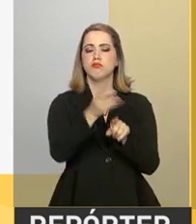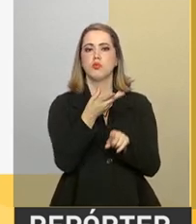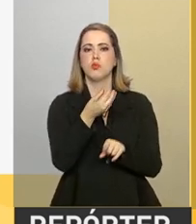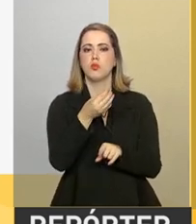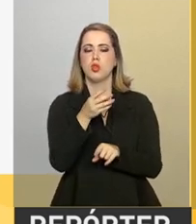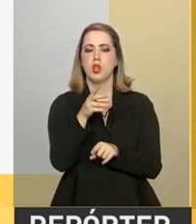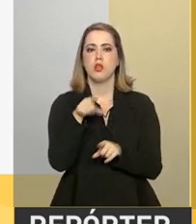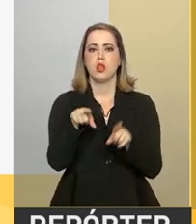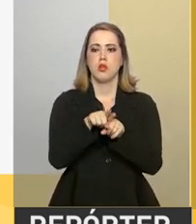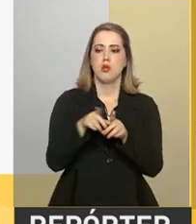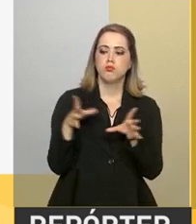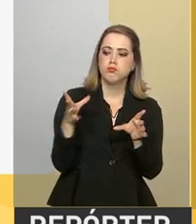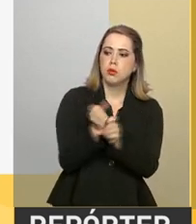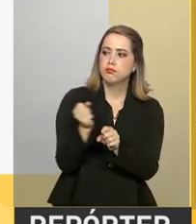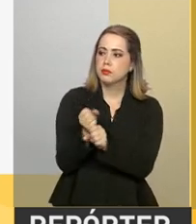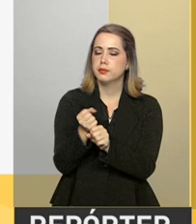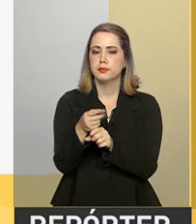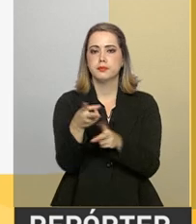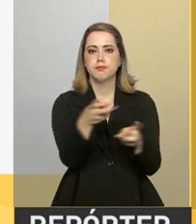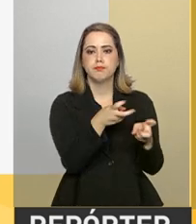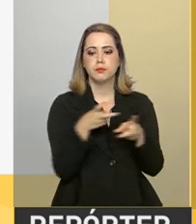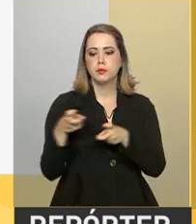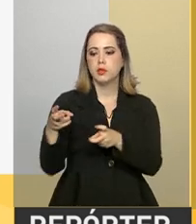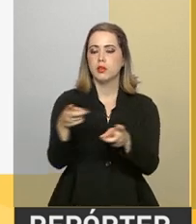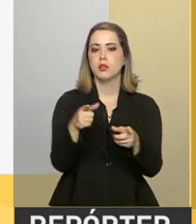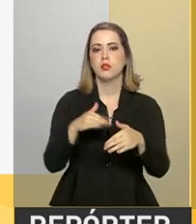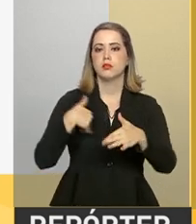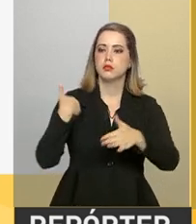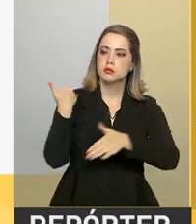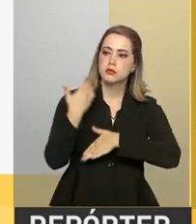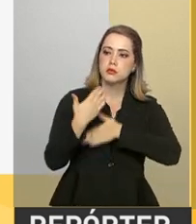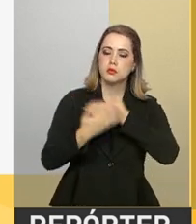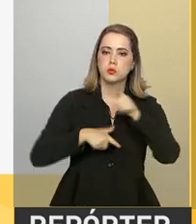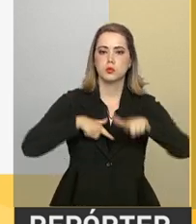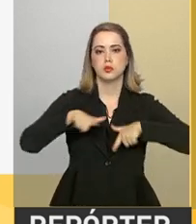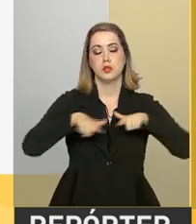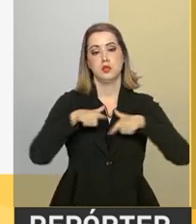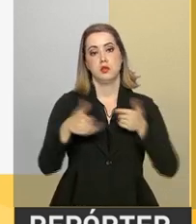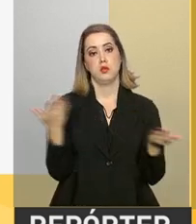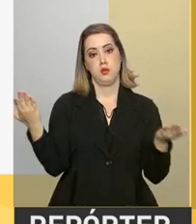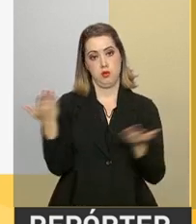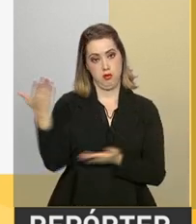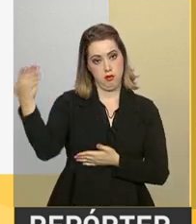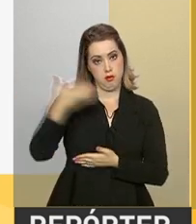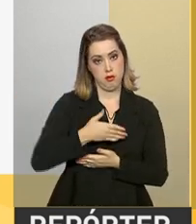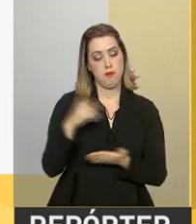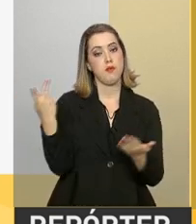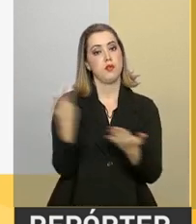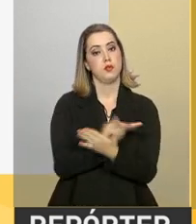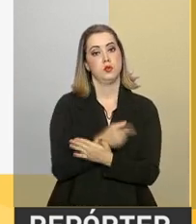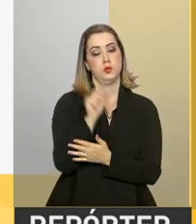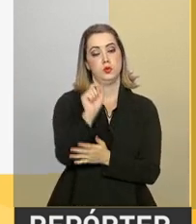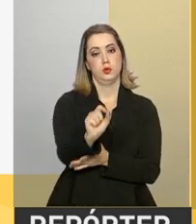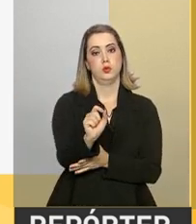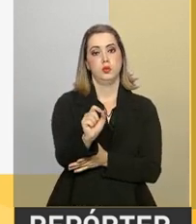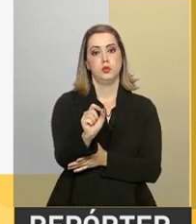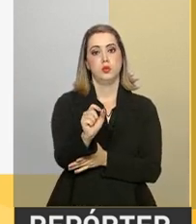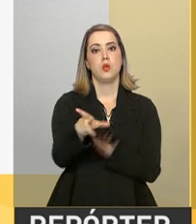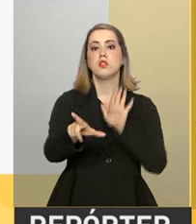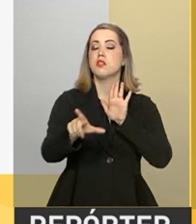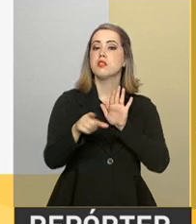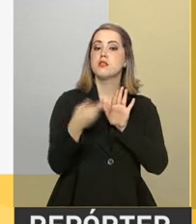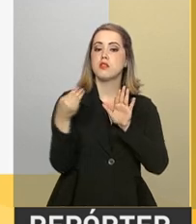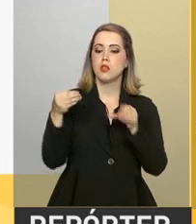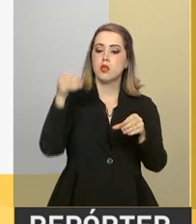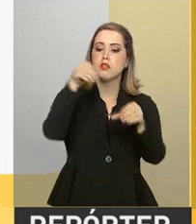consolidados e a partir disso foram sendo tomadas as providências e vem sendo realizada do ponto de vista legal